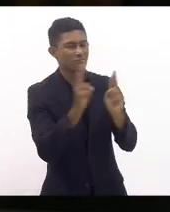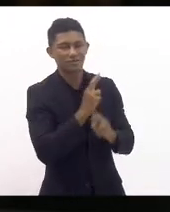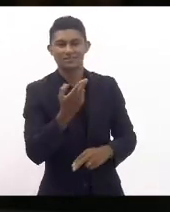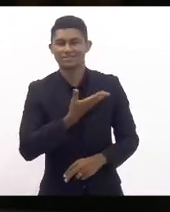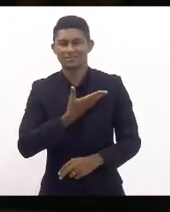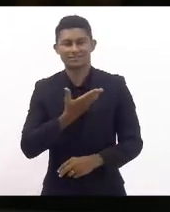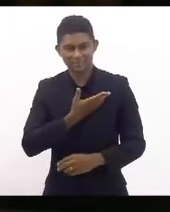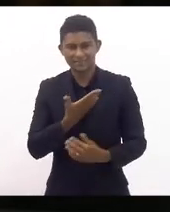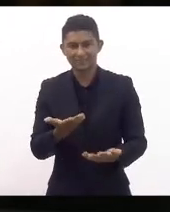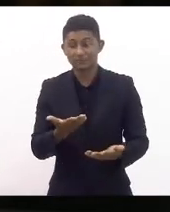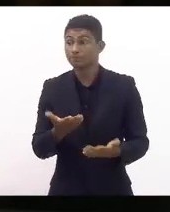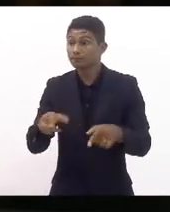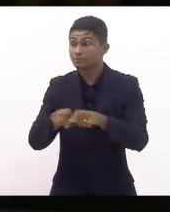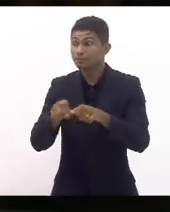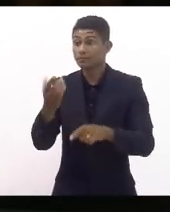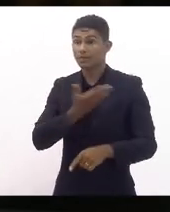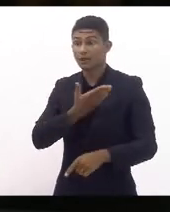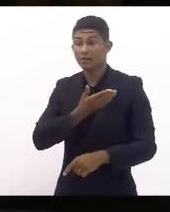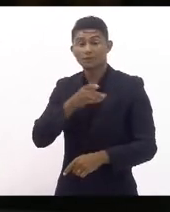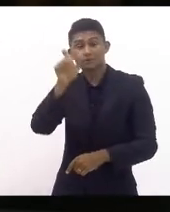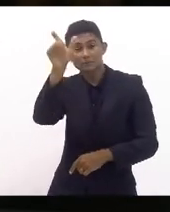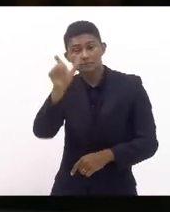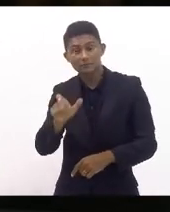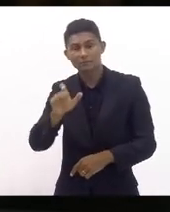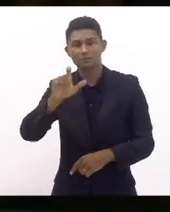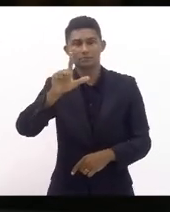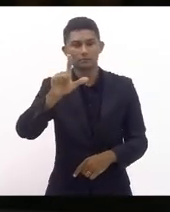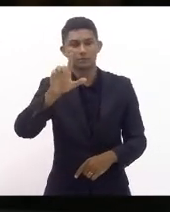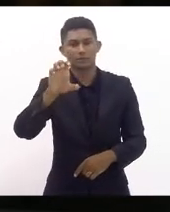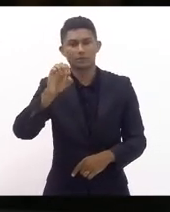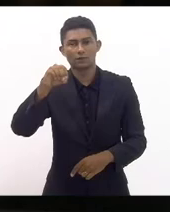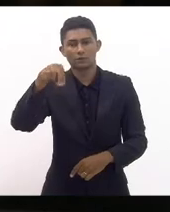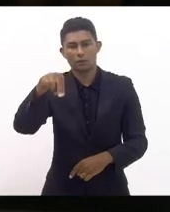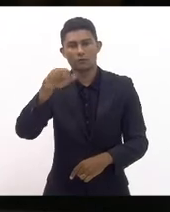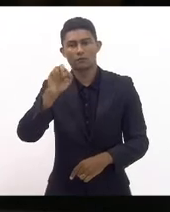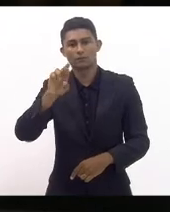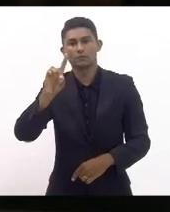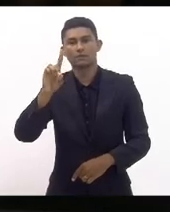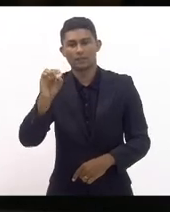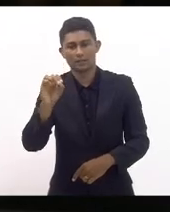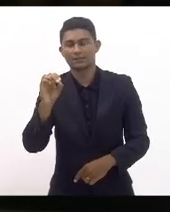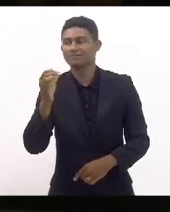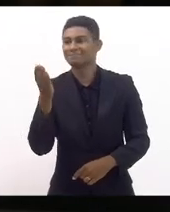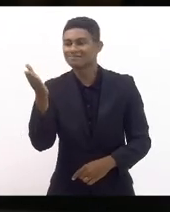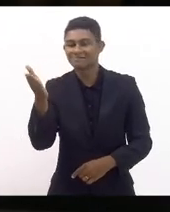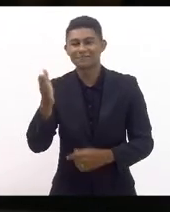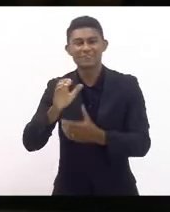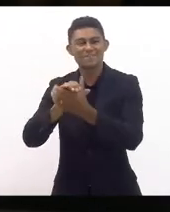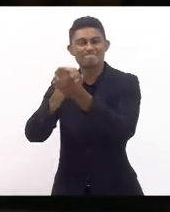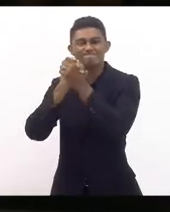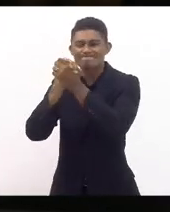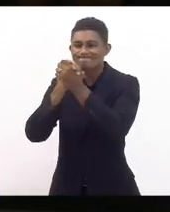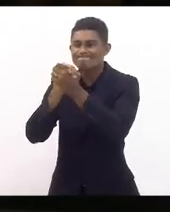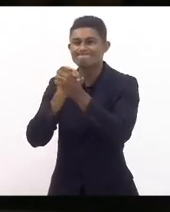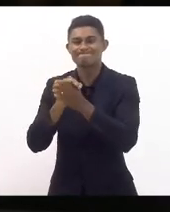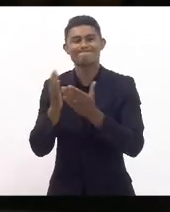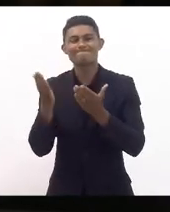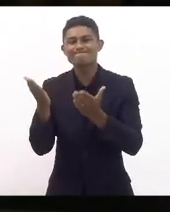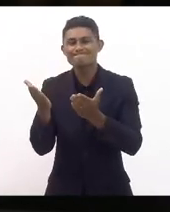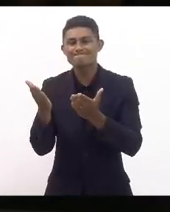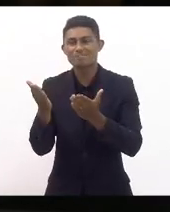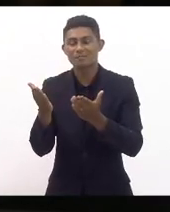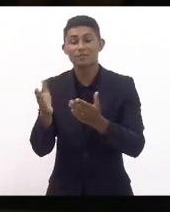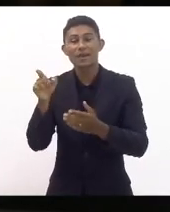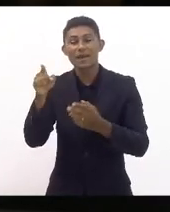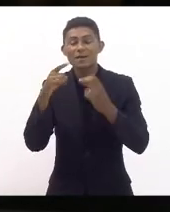amigo Leonardo. É o Leonardo próximo, é. Leonardo Soares. Leonardo, ele foi